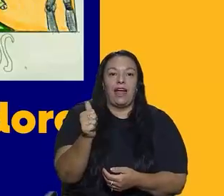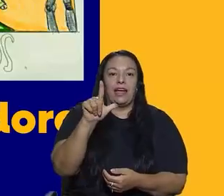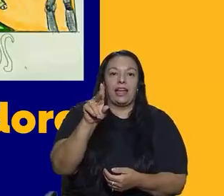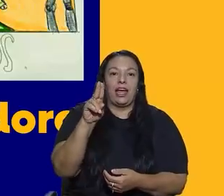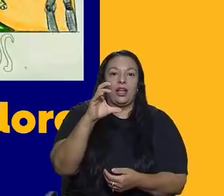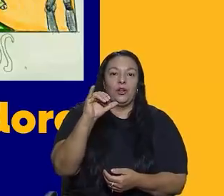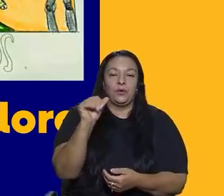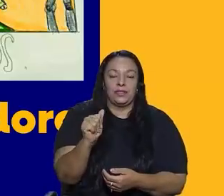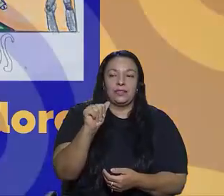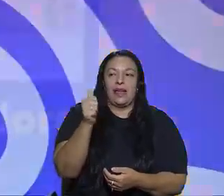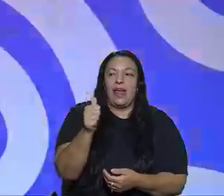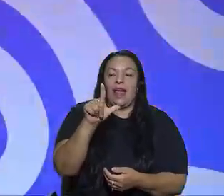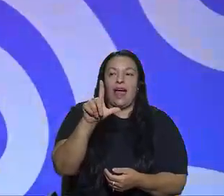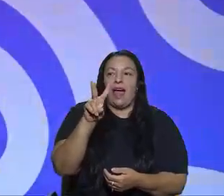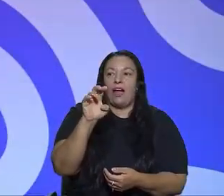Alves Rosa.